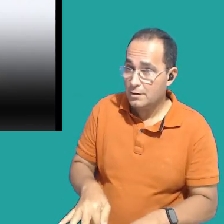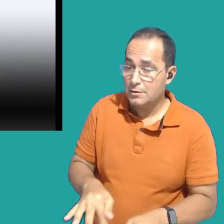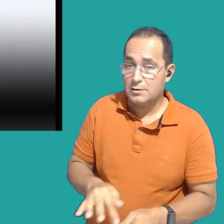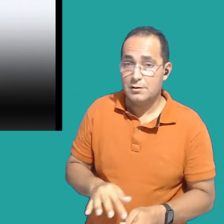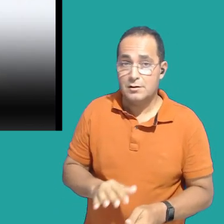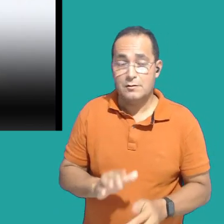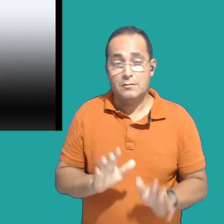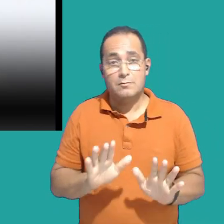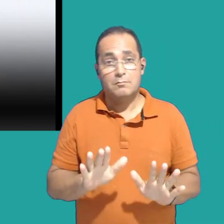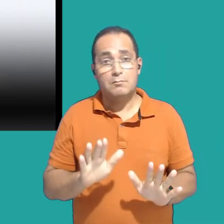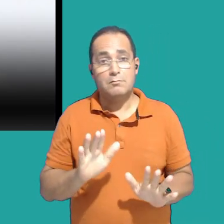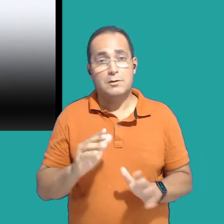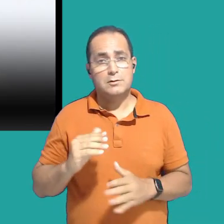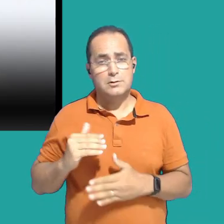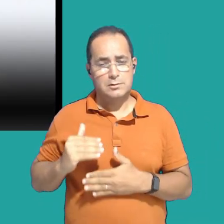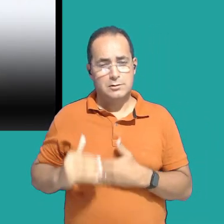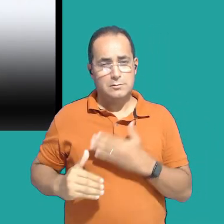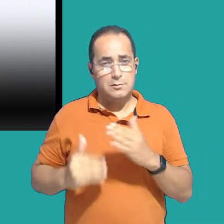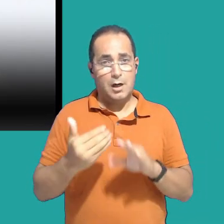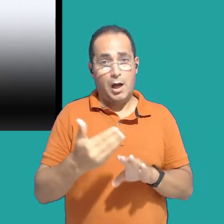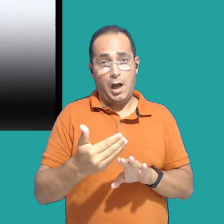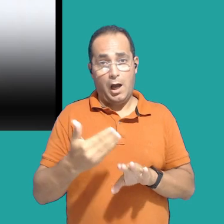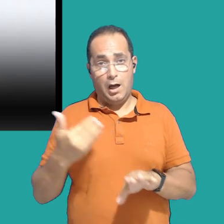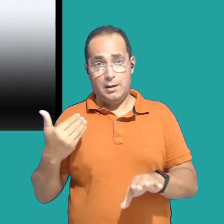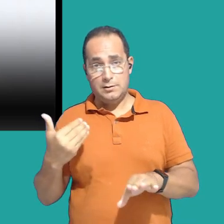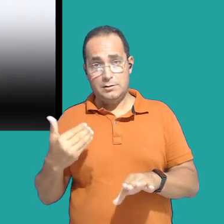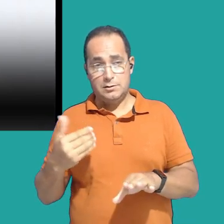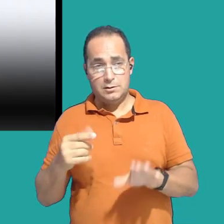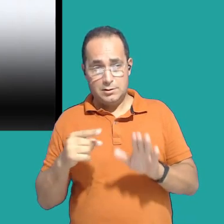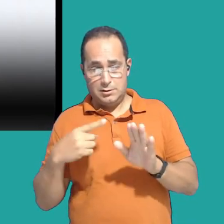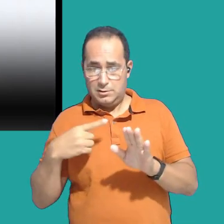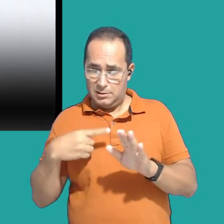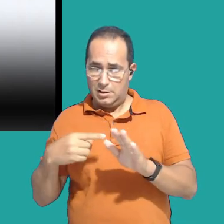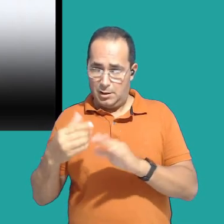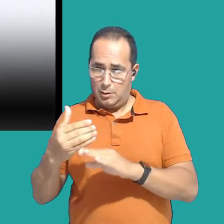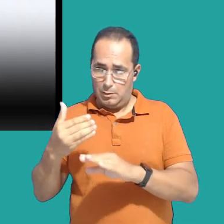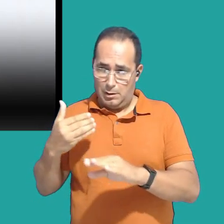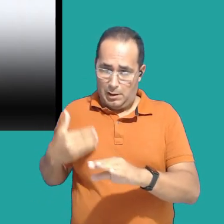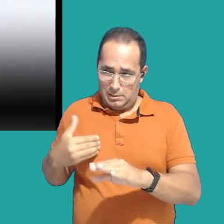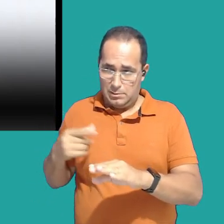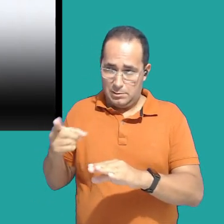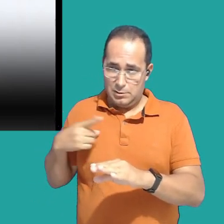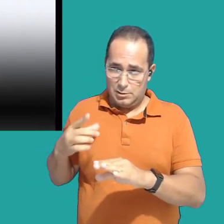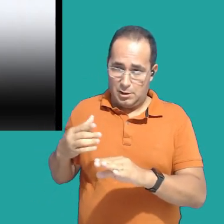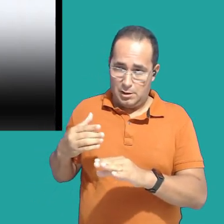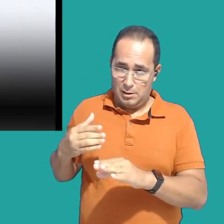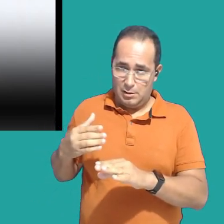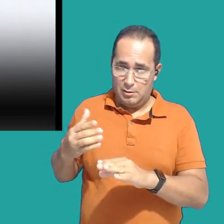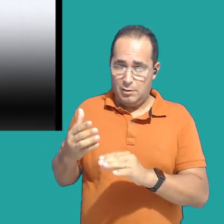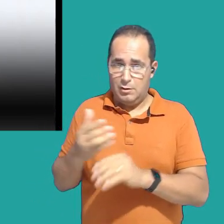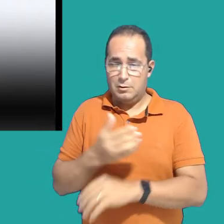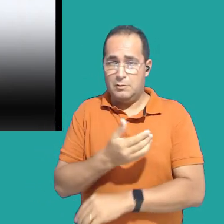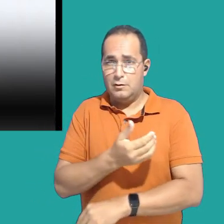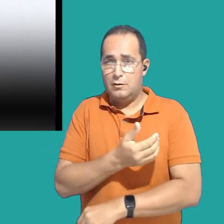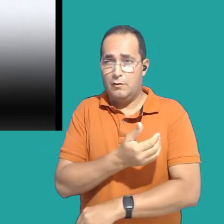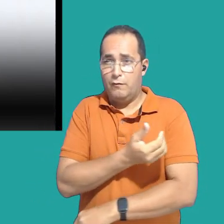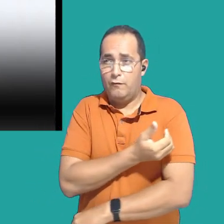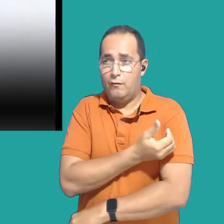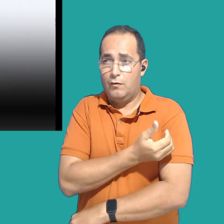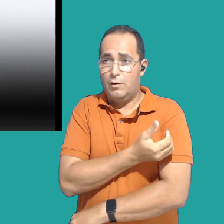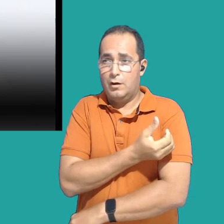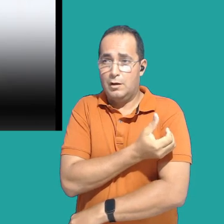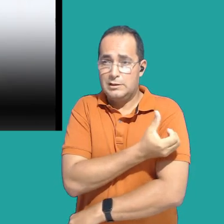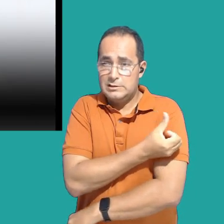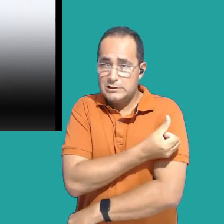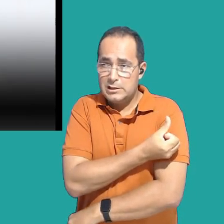exatamente. Mas Aí, aí você já tem um processo antes disso, então foi no